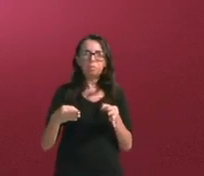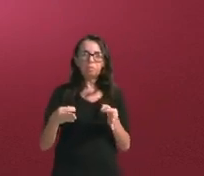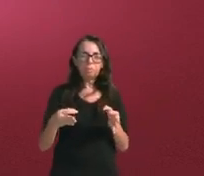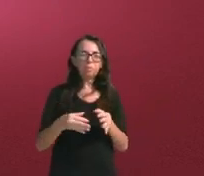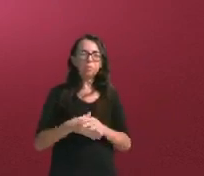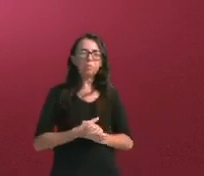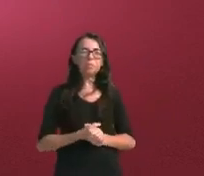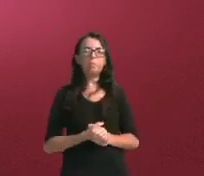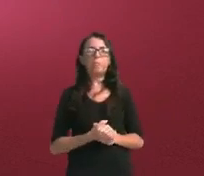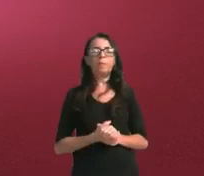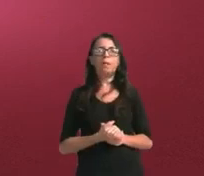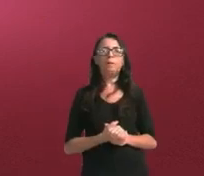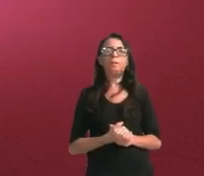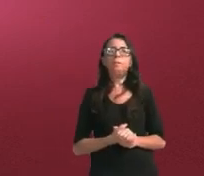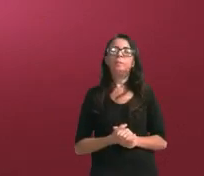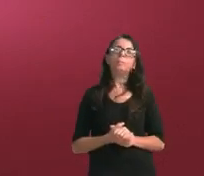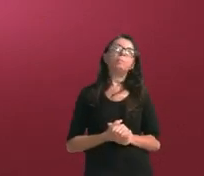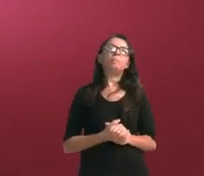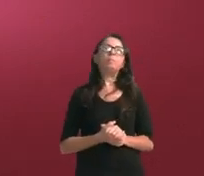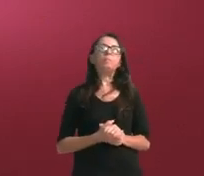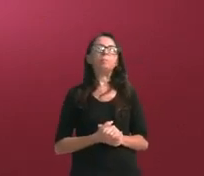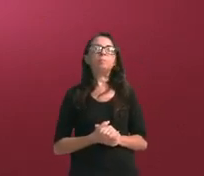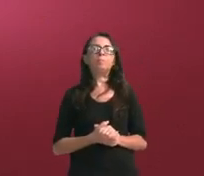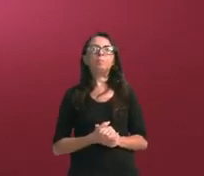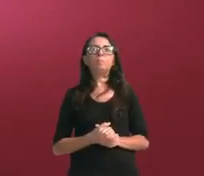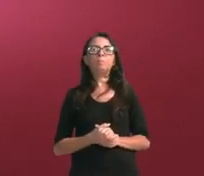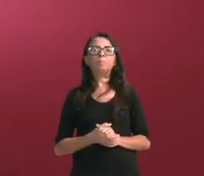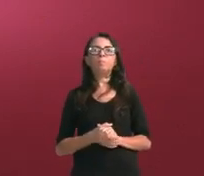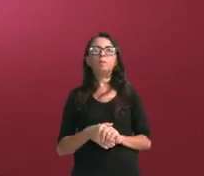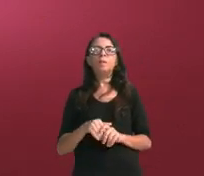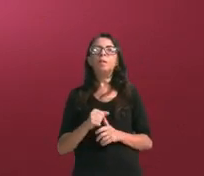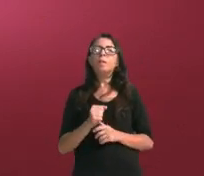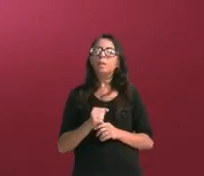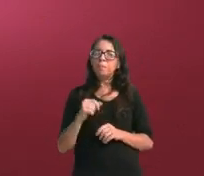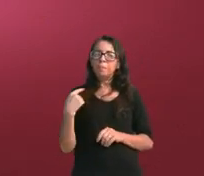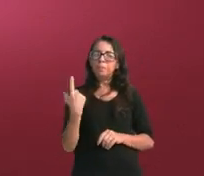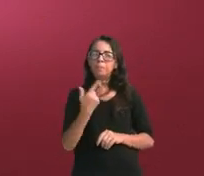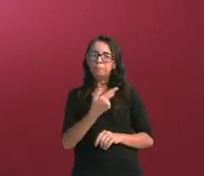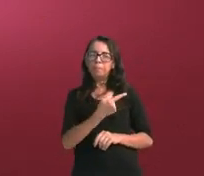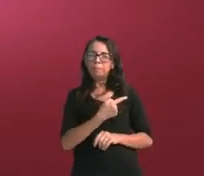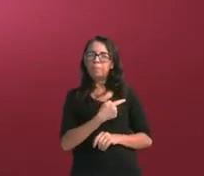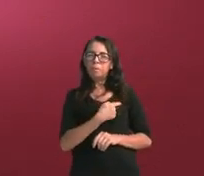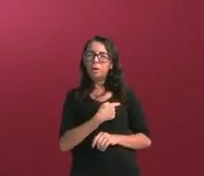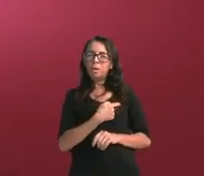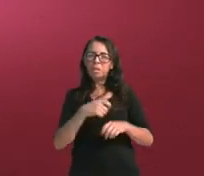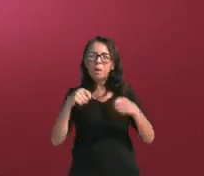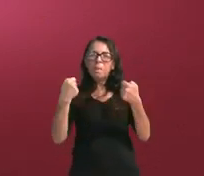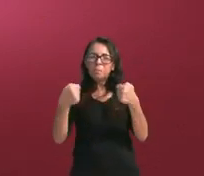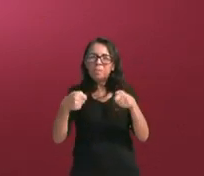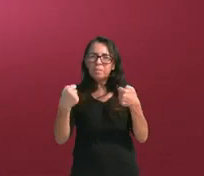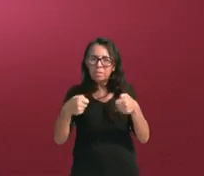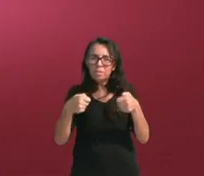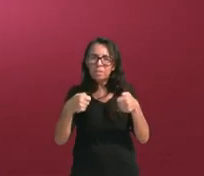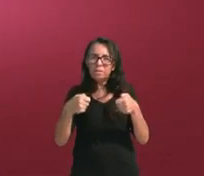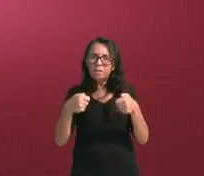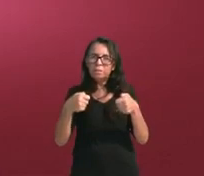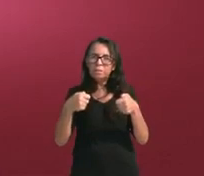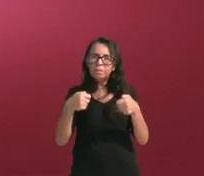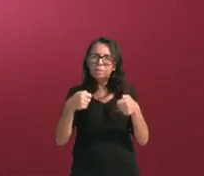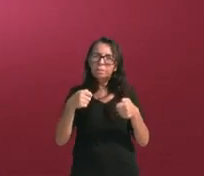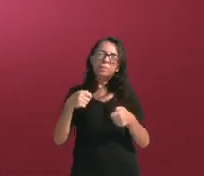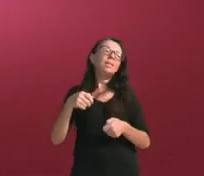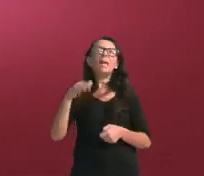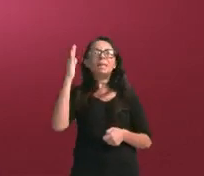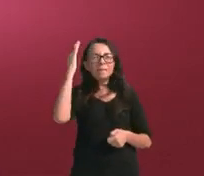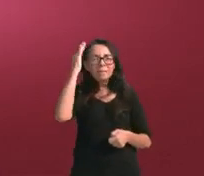das lições, amados. Quando Deus estabelece o propósito de fazer alguma coisa por seu